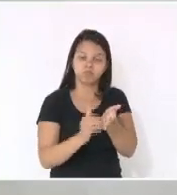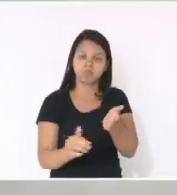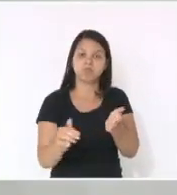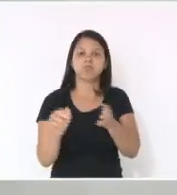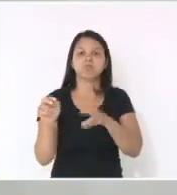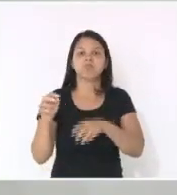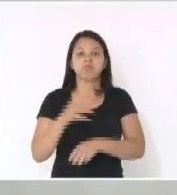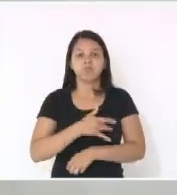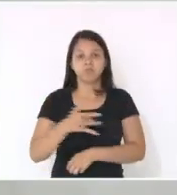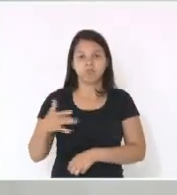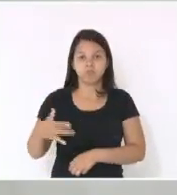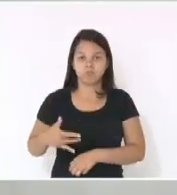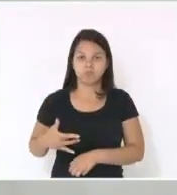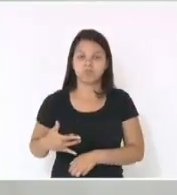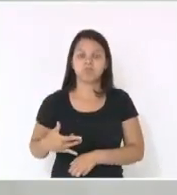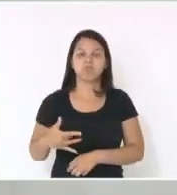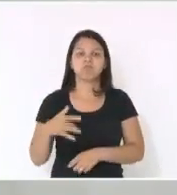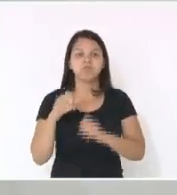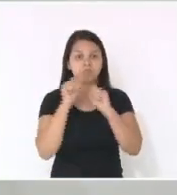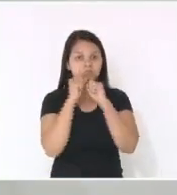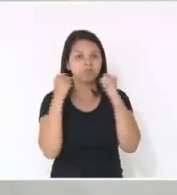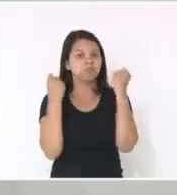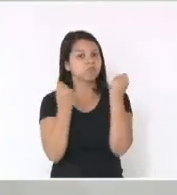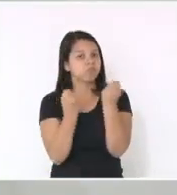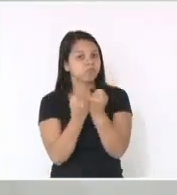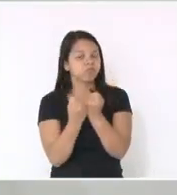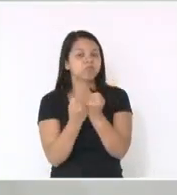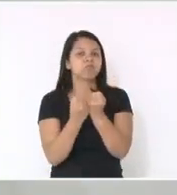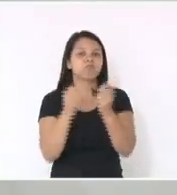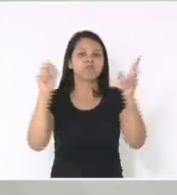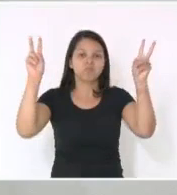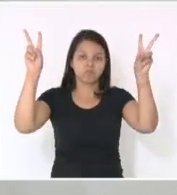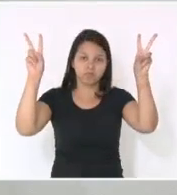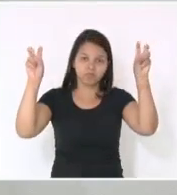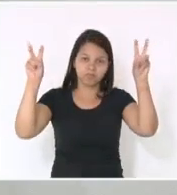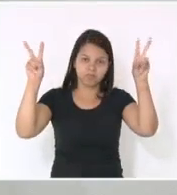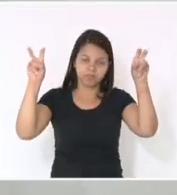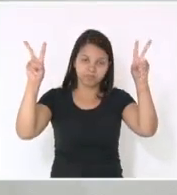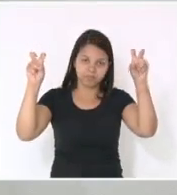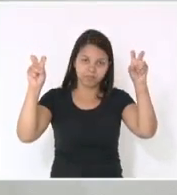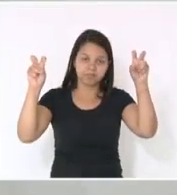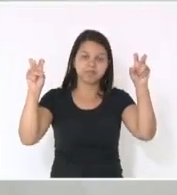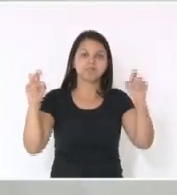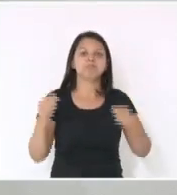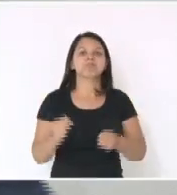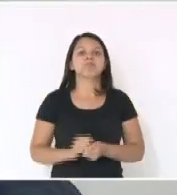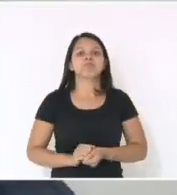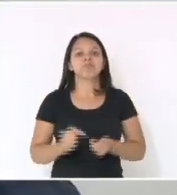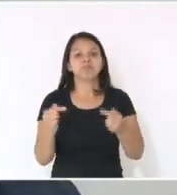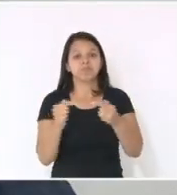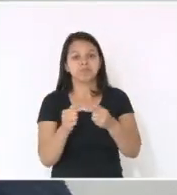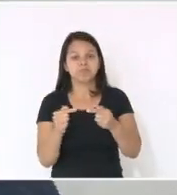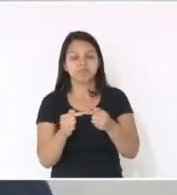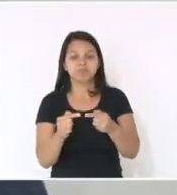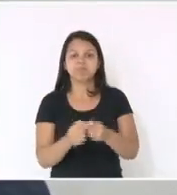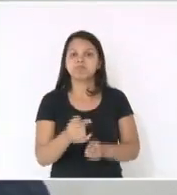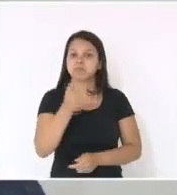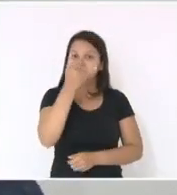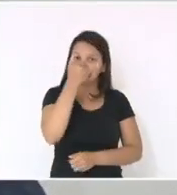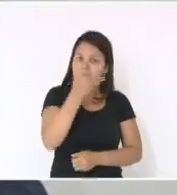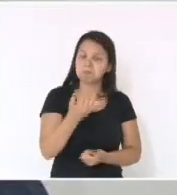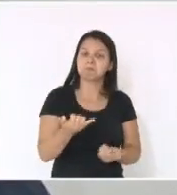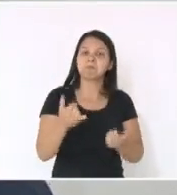realizado um seminário que teve exatamente como tema esta questão, dos acidentes, da redução